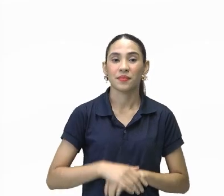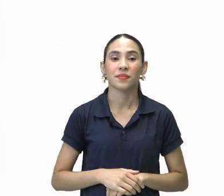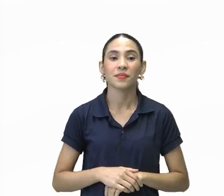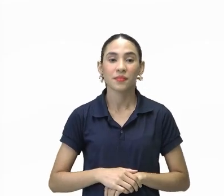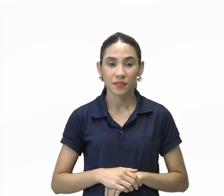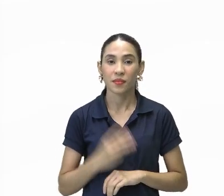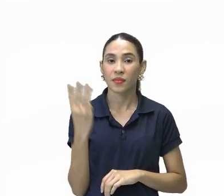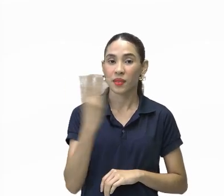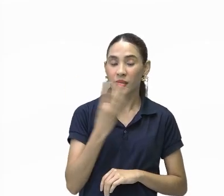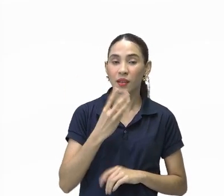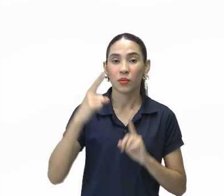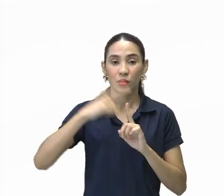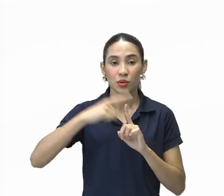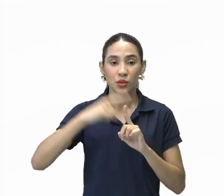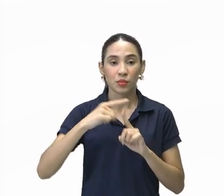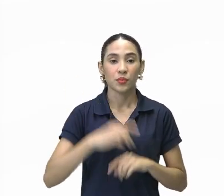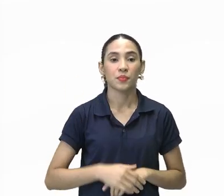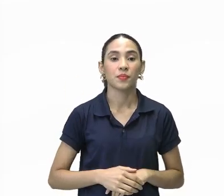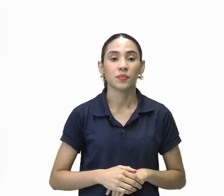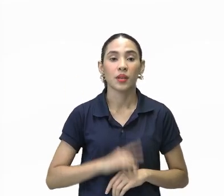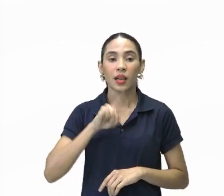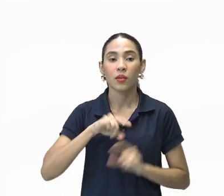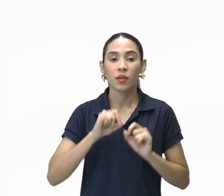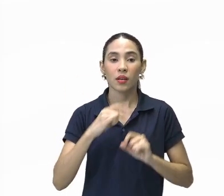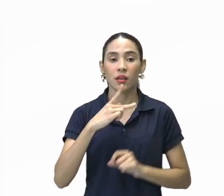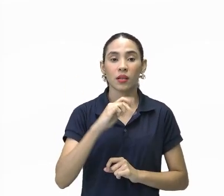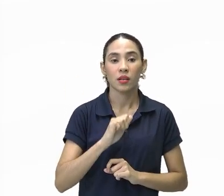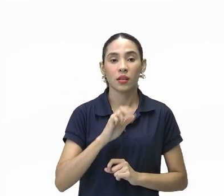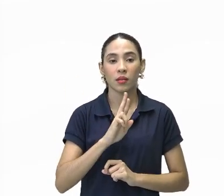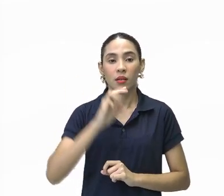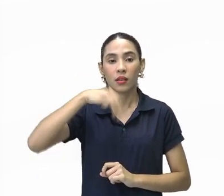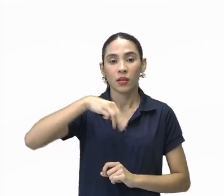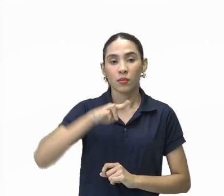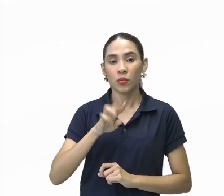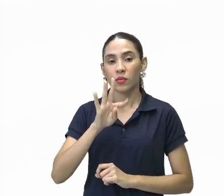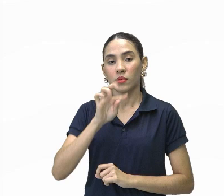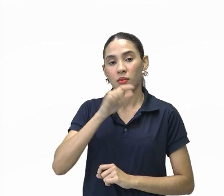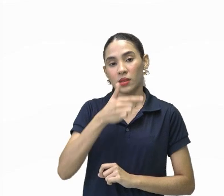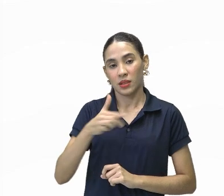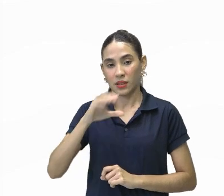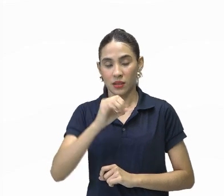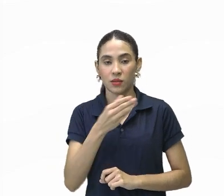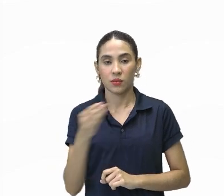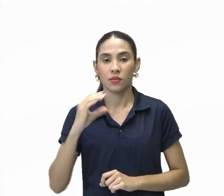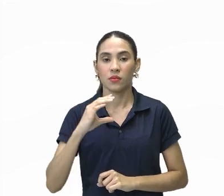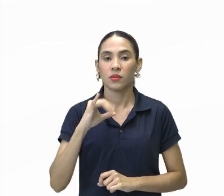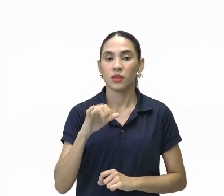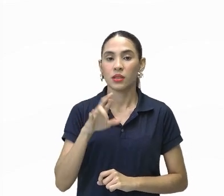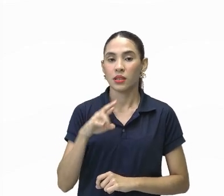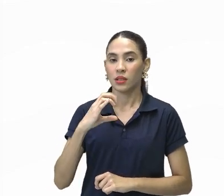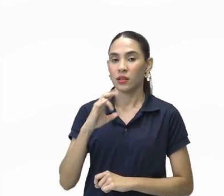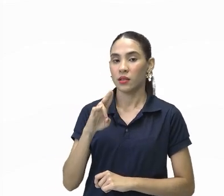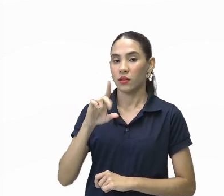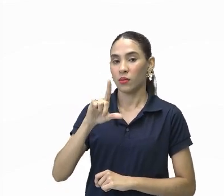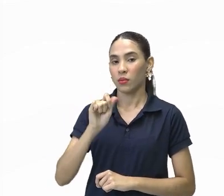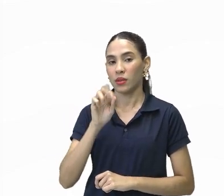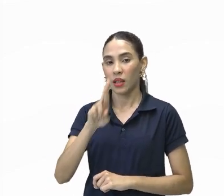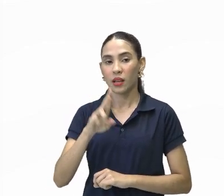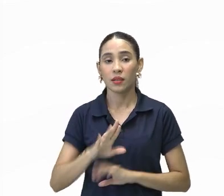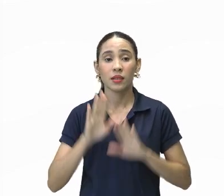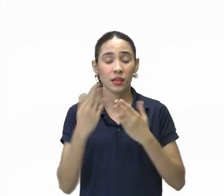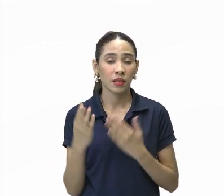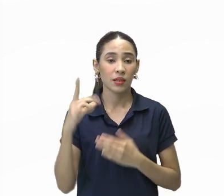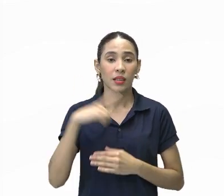Nosso terceiro tipo de permutação, que é a nossa permutação circular. Então, dispomos de